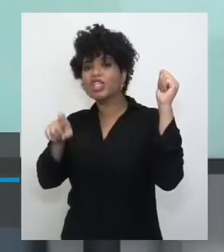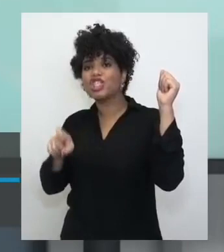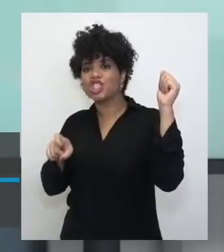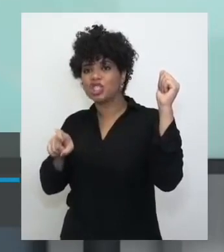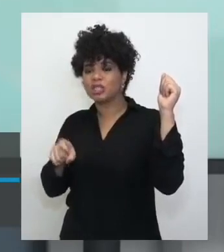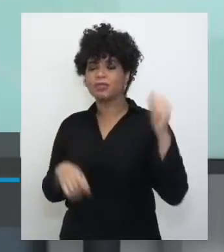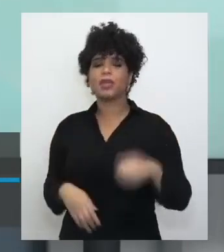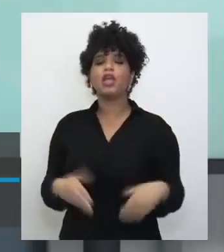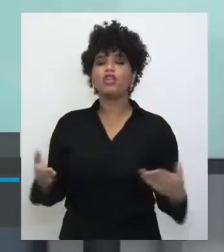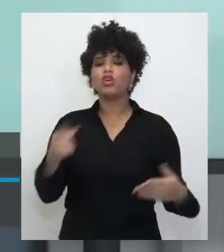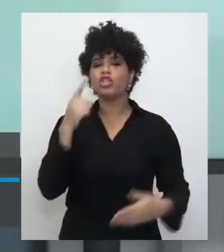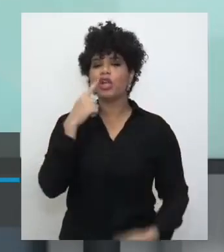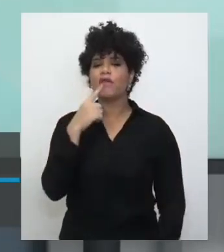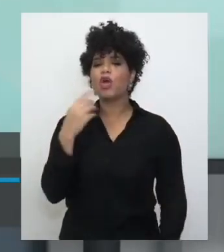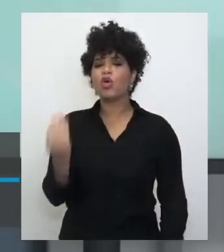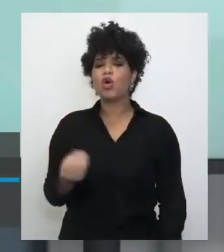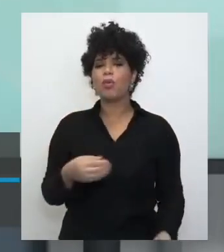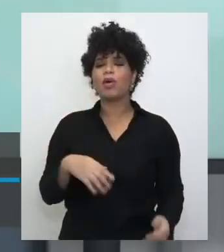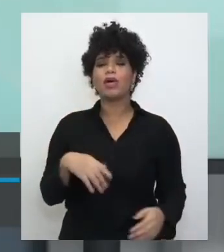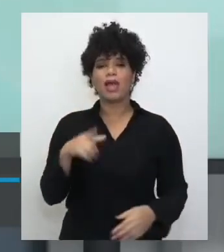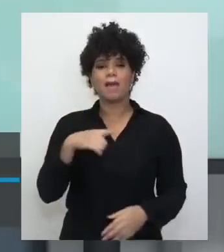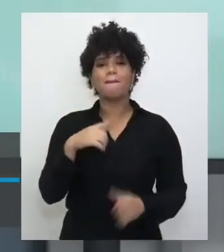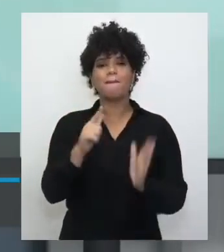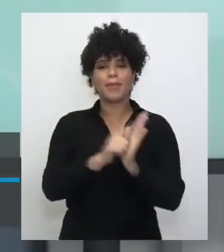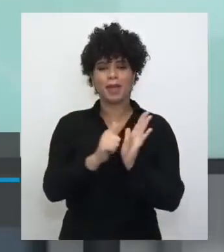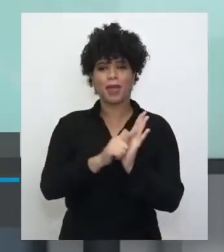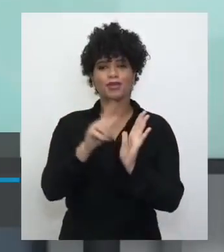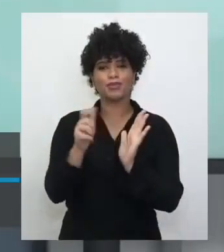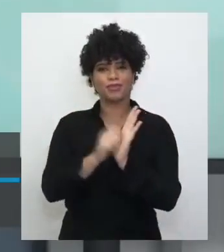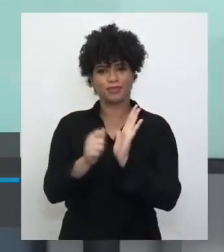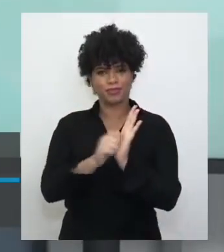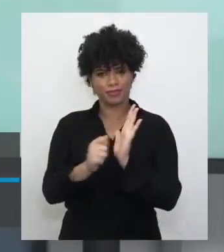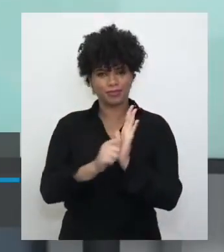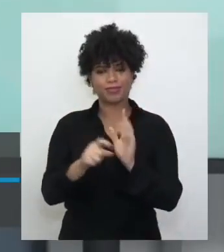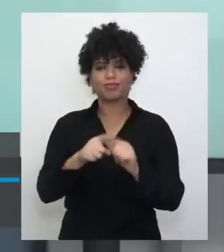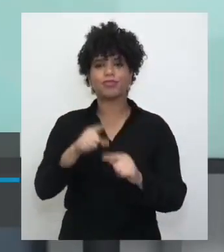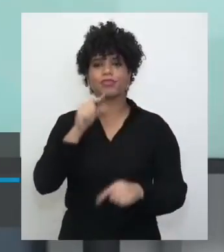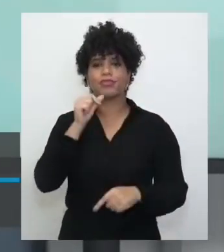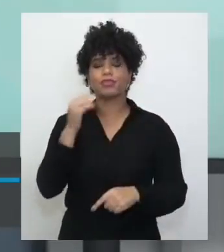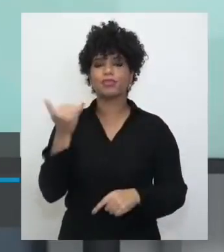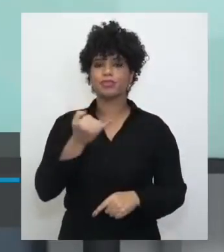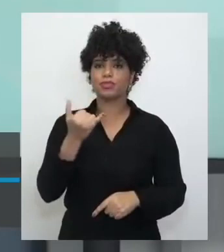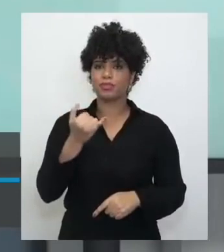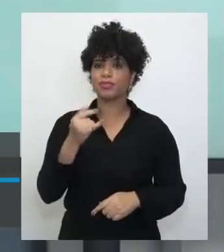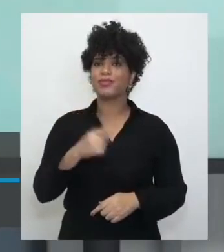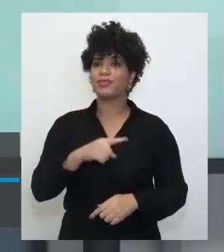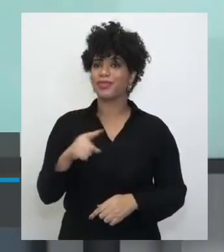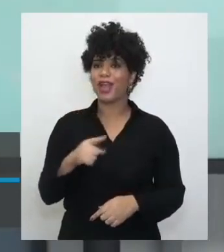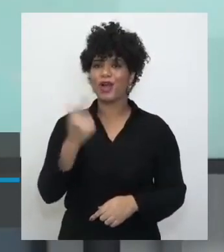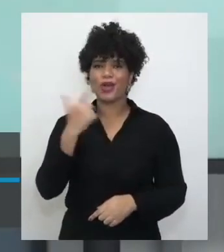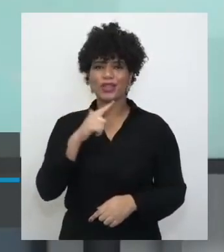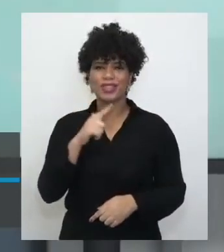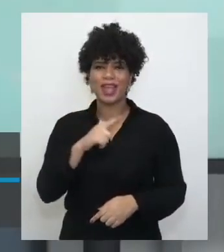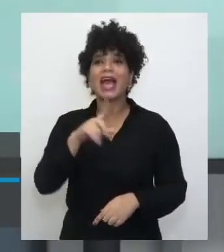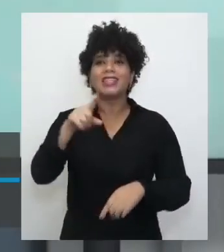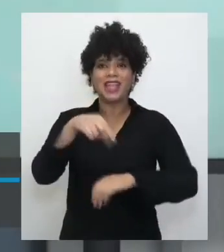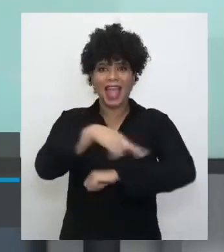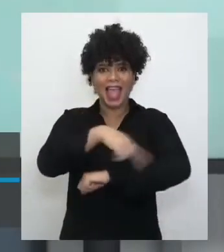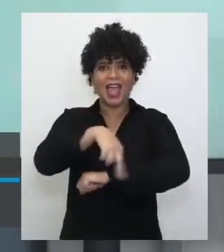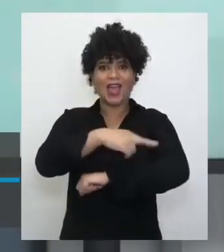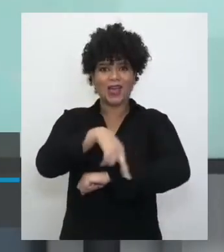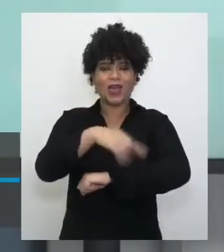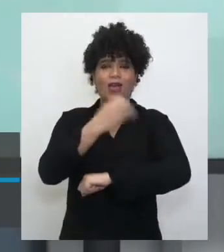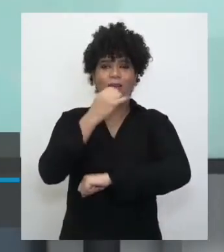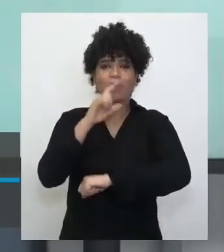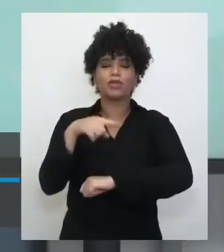para acompanhar a aula de hoje, é bom separar aí folhas para anotação, lápis, borracha e caneta, que você vai conseguir... separa uma reguinha também, que você